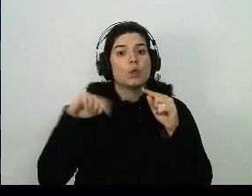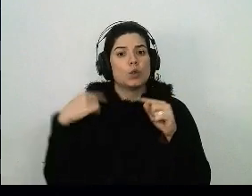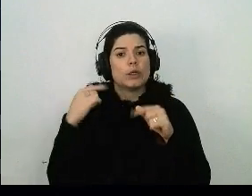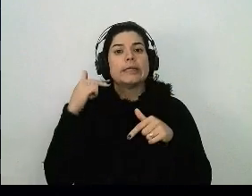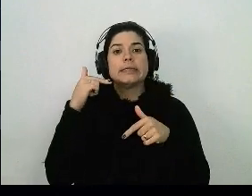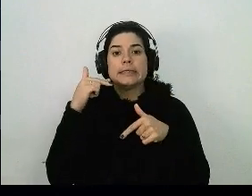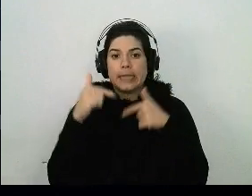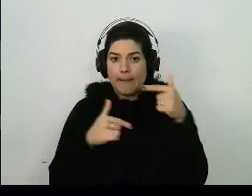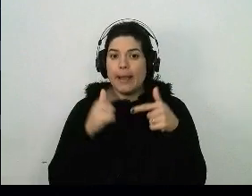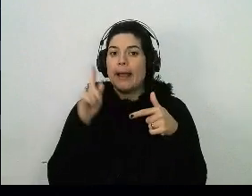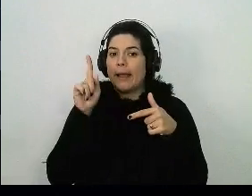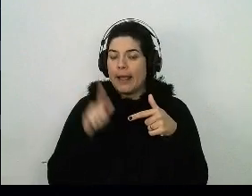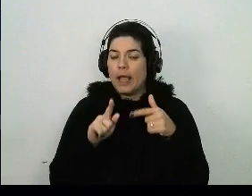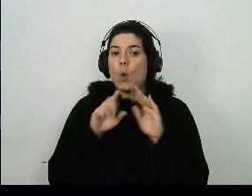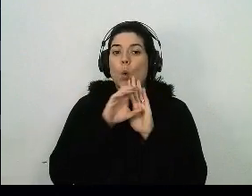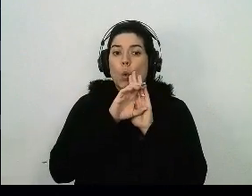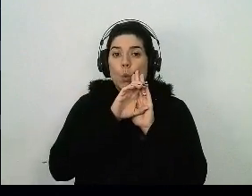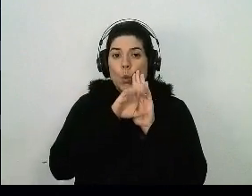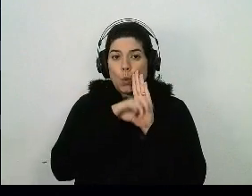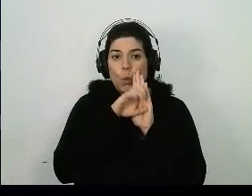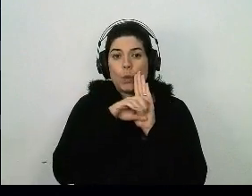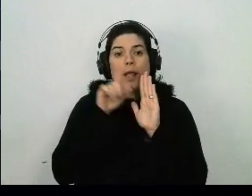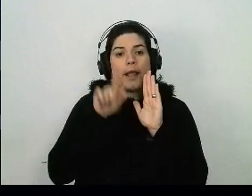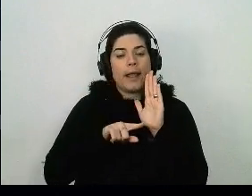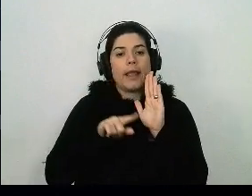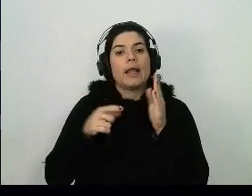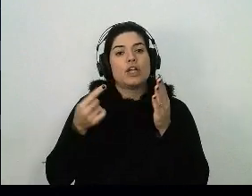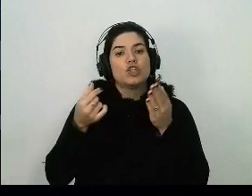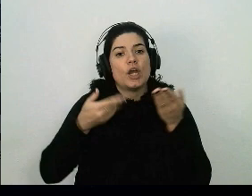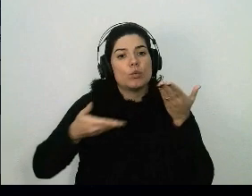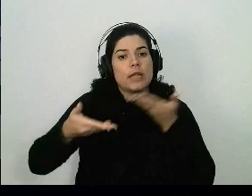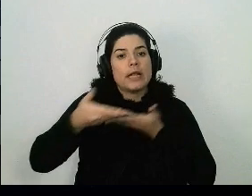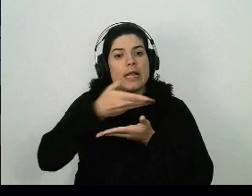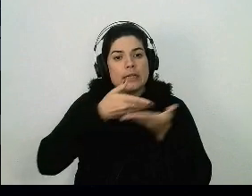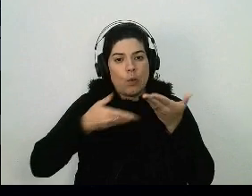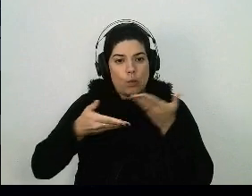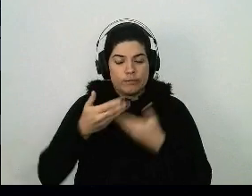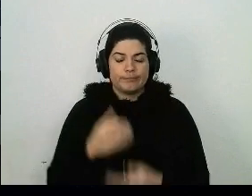tipo de conceito que são as nossas transações.